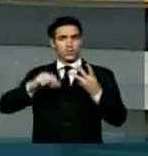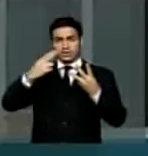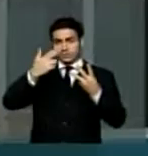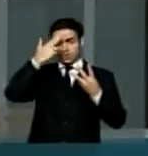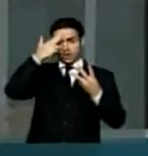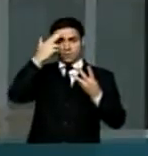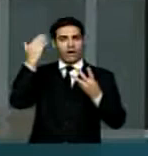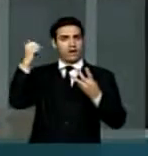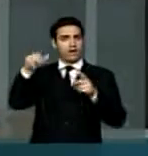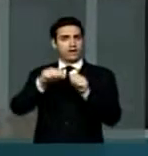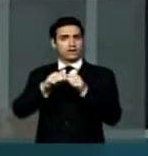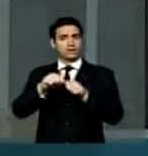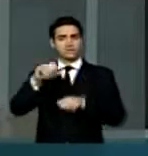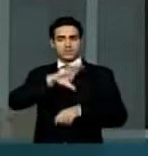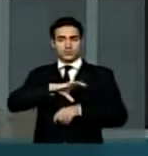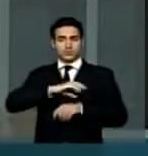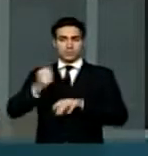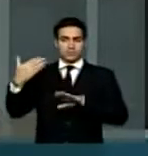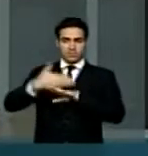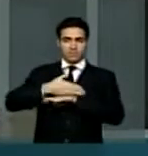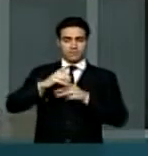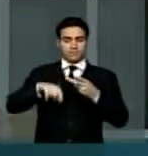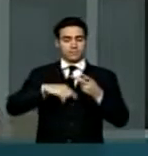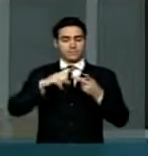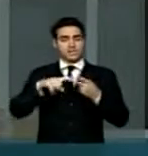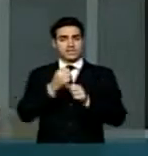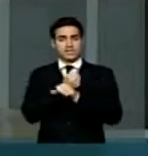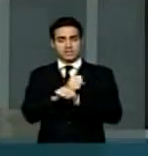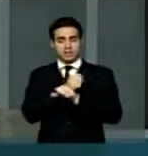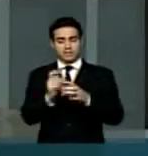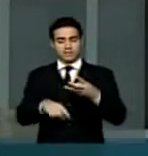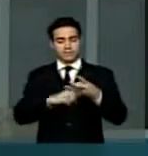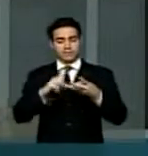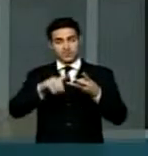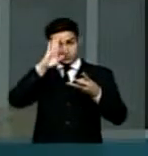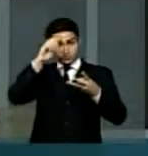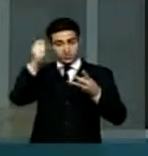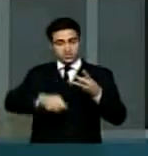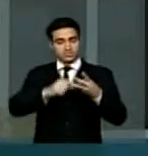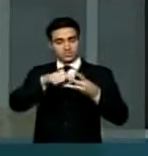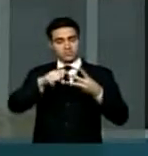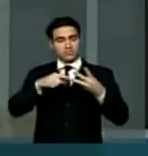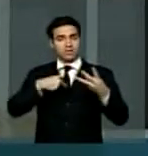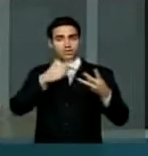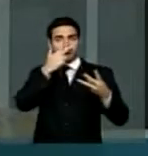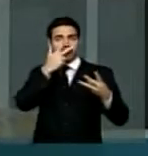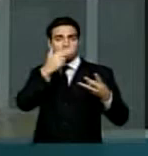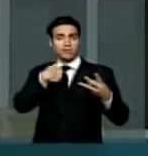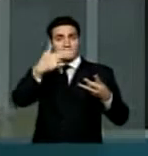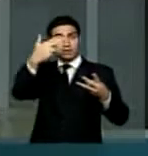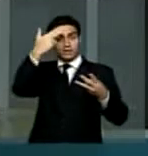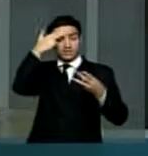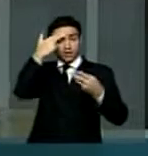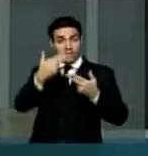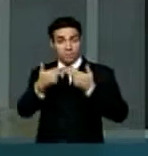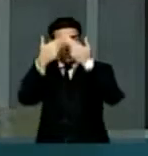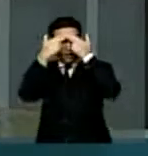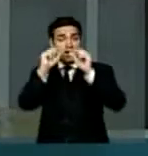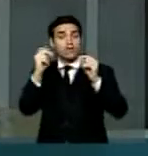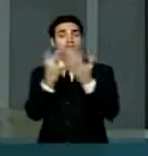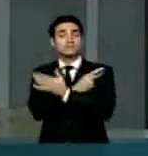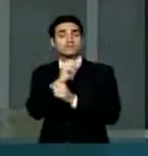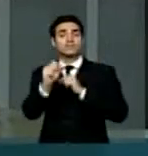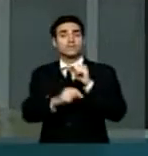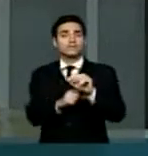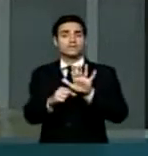no colonialismo, na escravidão e na ditadura militar, teve um processo de